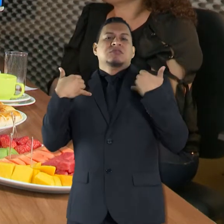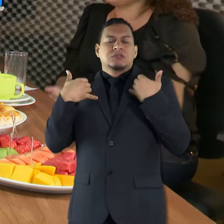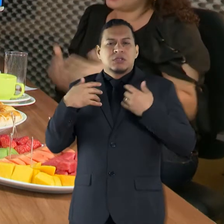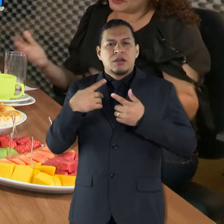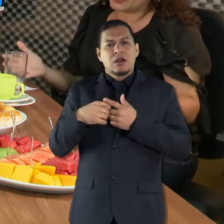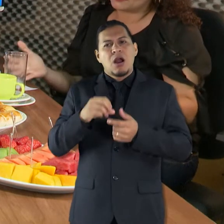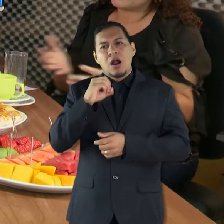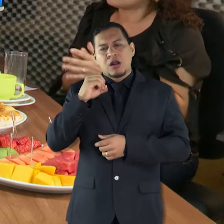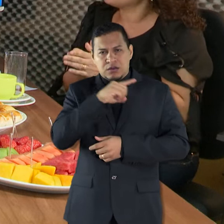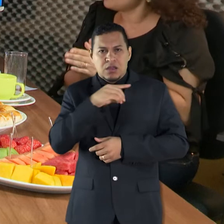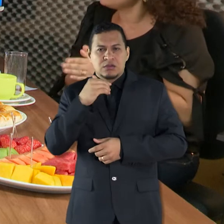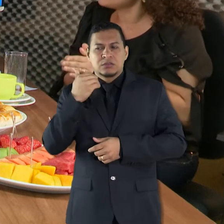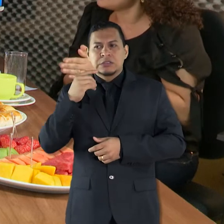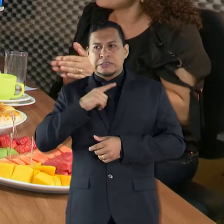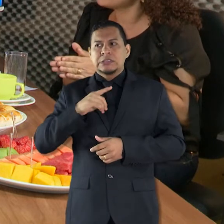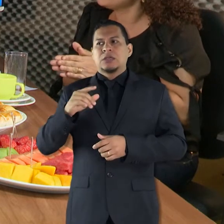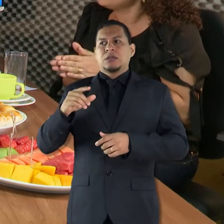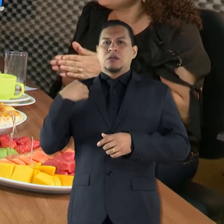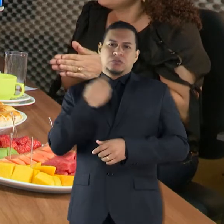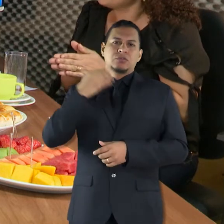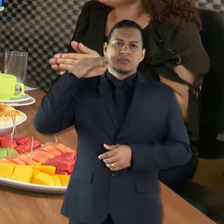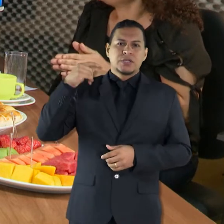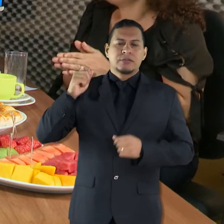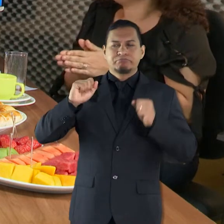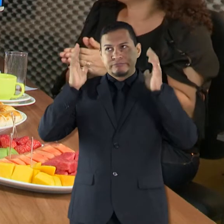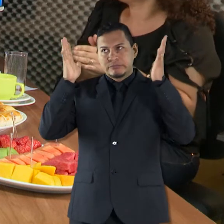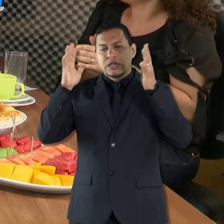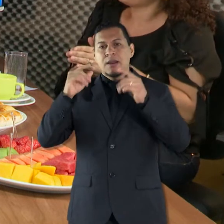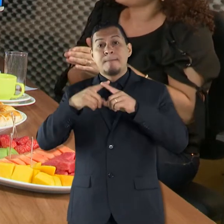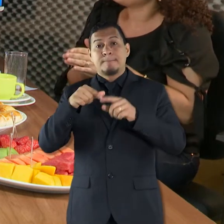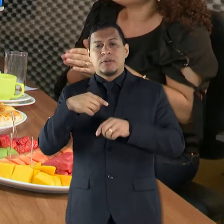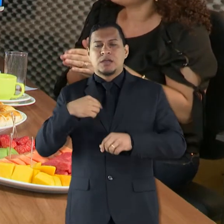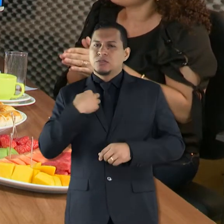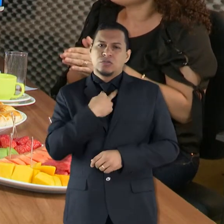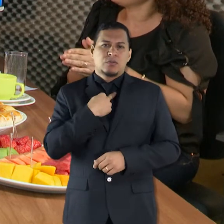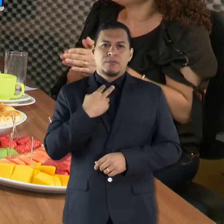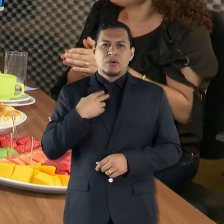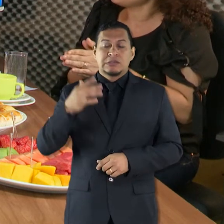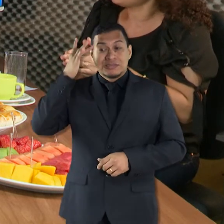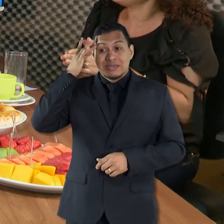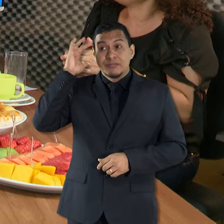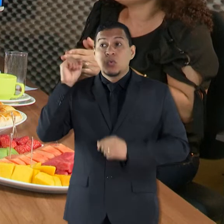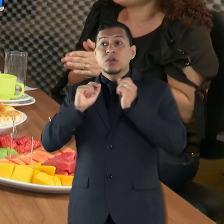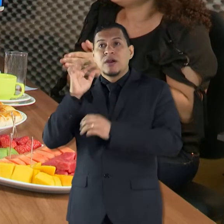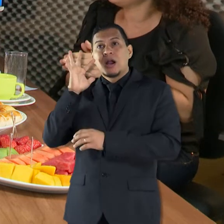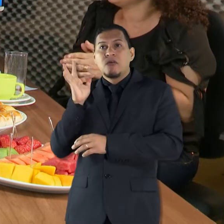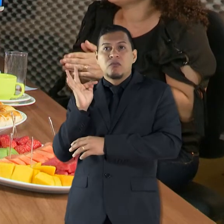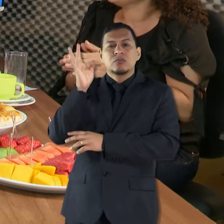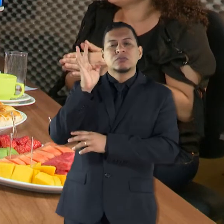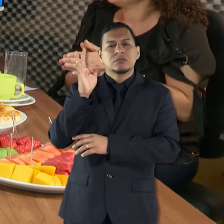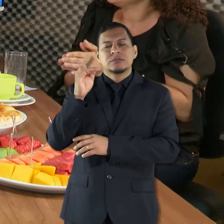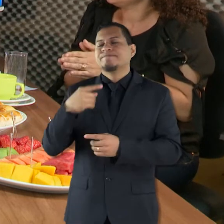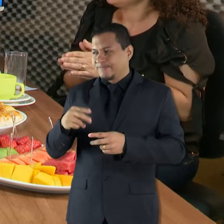porque assim, é claro que as nossas conquistas a gente tem que celebrar, né? Não é. Mas a gente não pode deixar que suba pra cabeça, porque a qualquer momento a gente pode cair, a gente não sabe o dia de